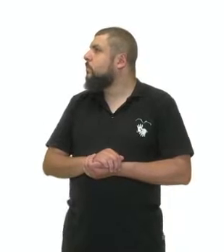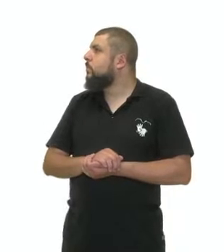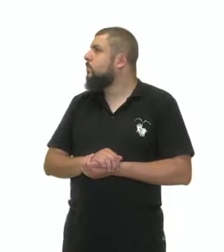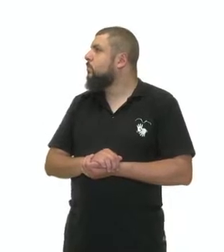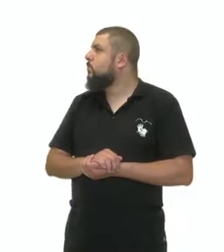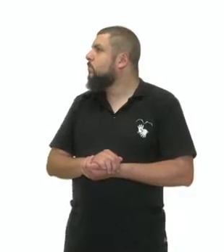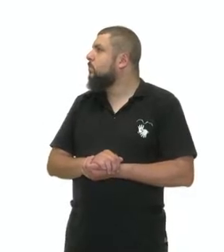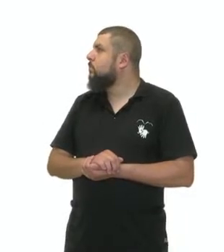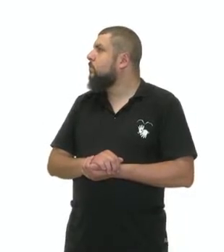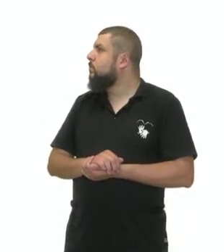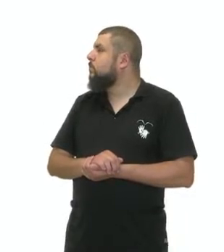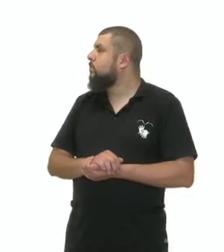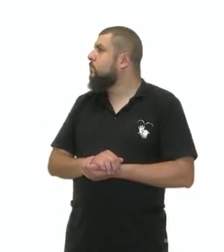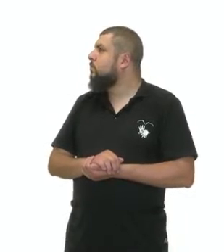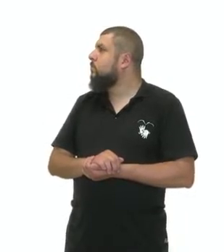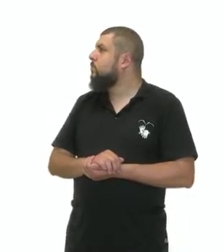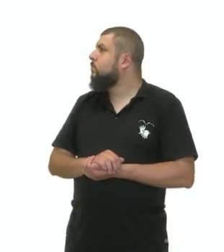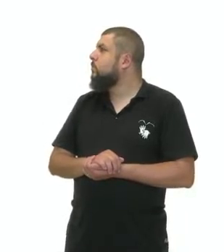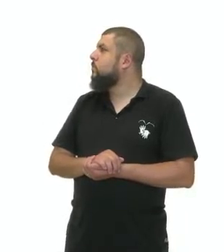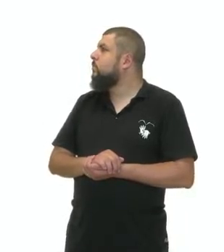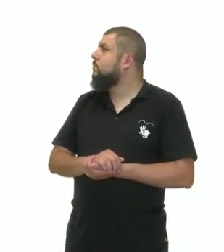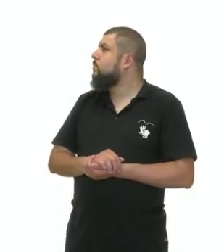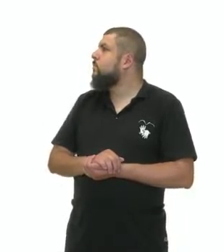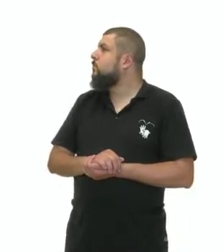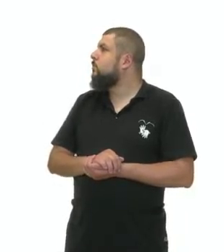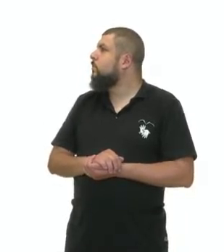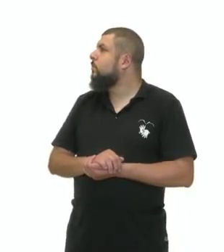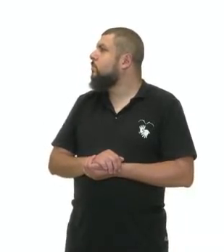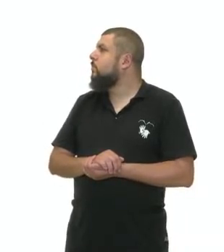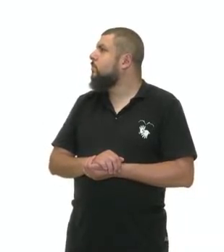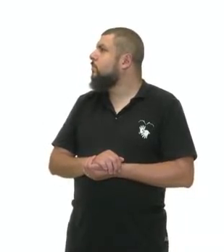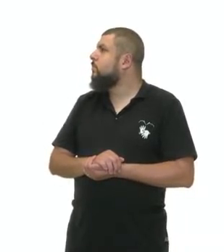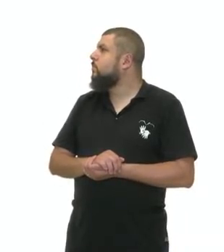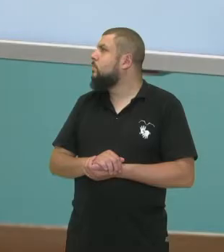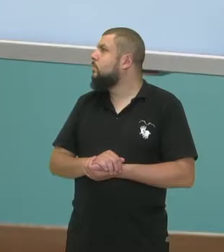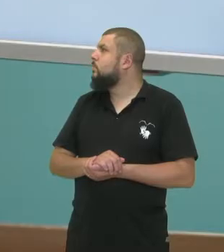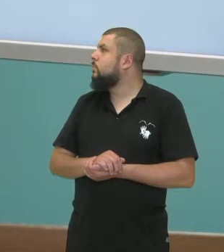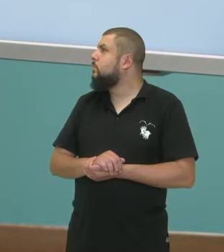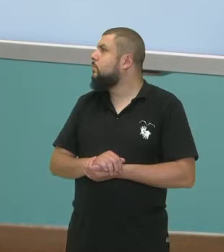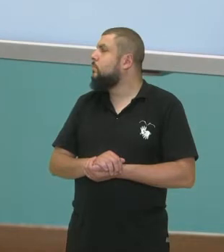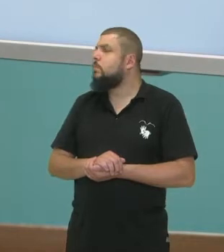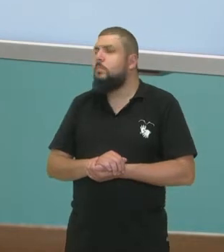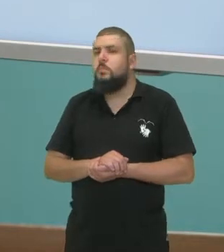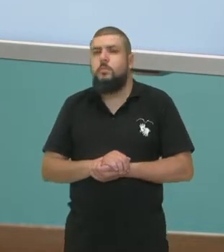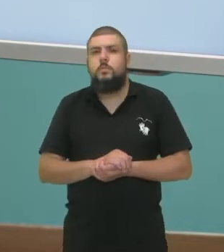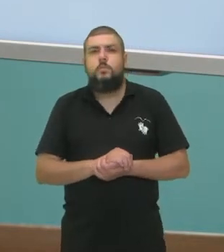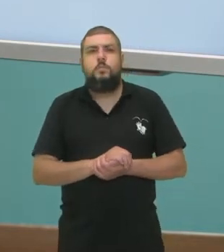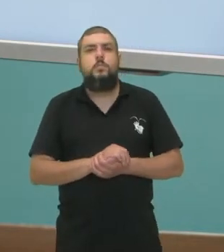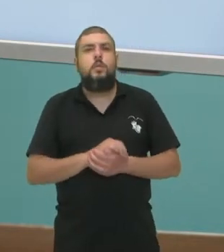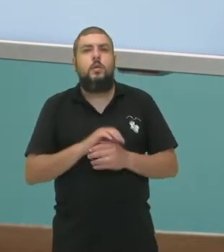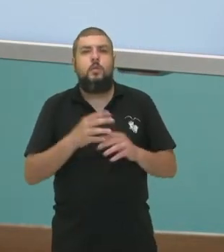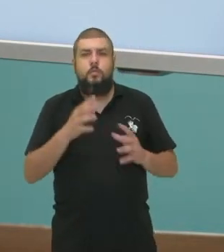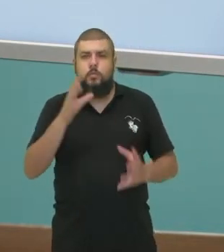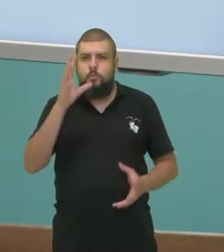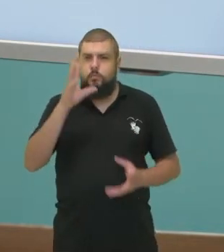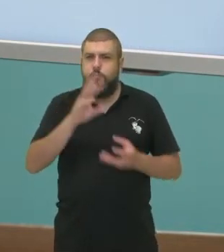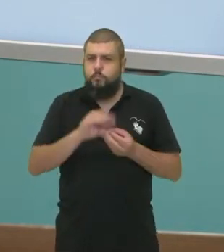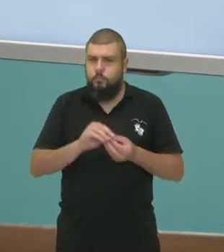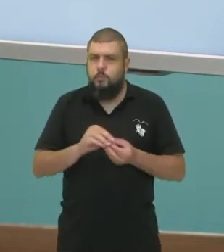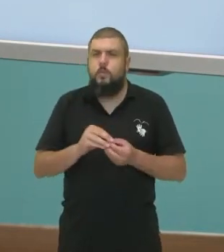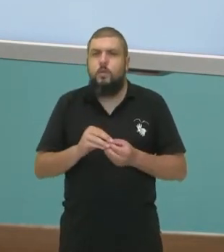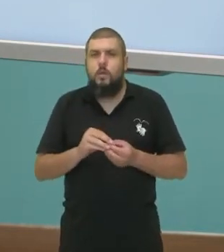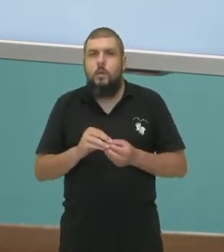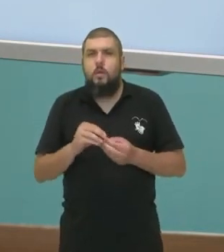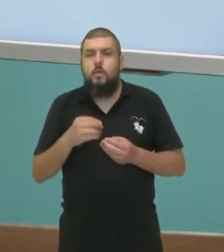propio estilo, gustos, buscando destacarse en la sociedad. Então, olha só, a influência da moda é uma identidade